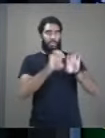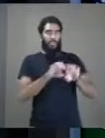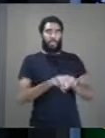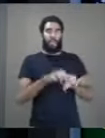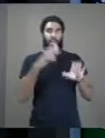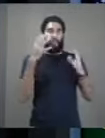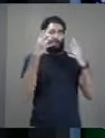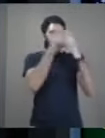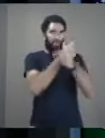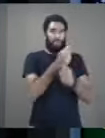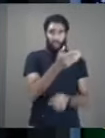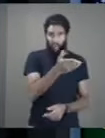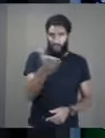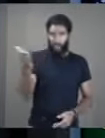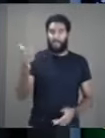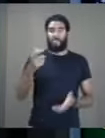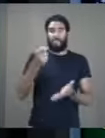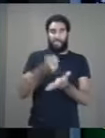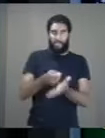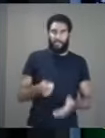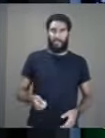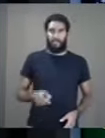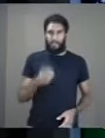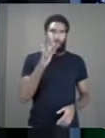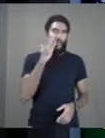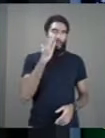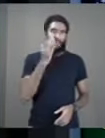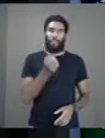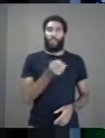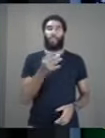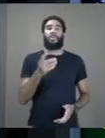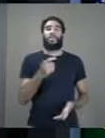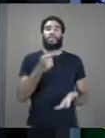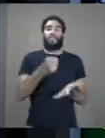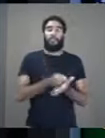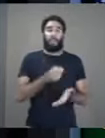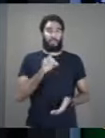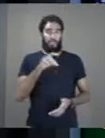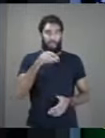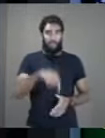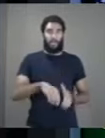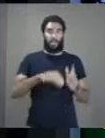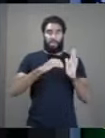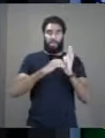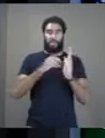pago por você. Você sabe quanto é que você paga aqui, só no Senado? 5